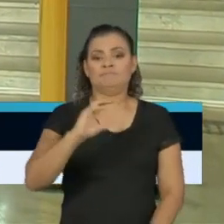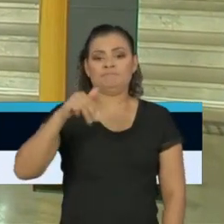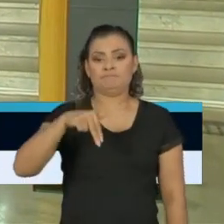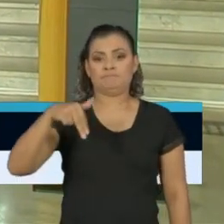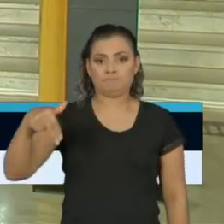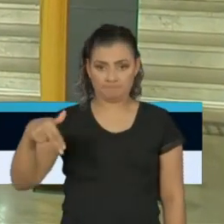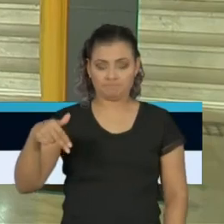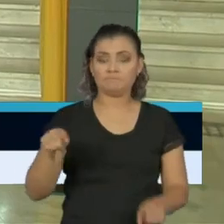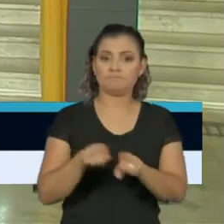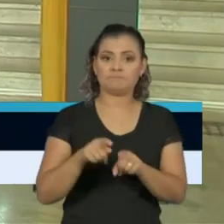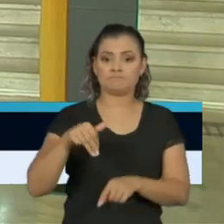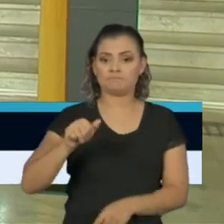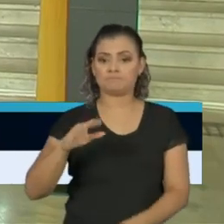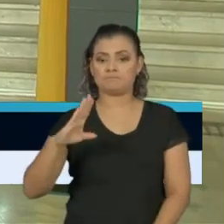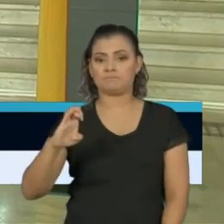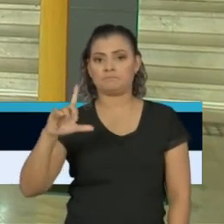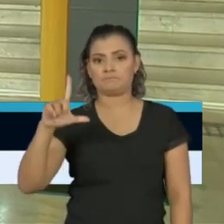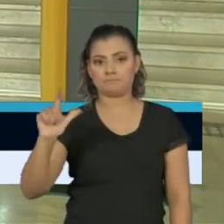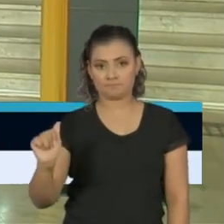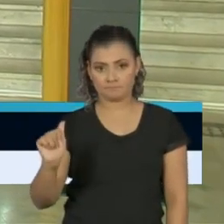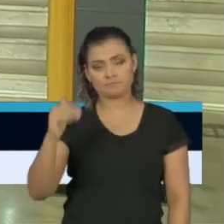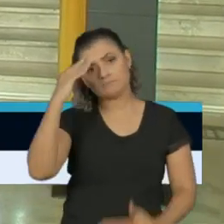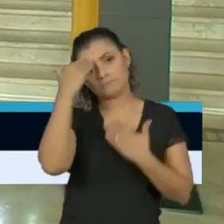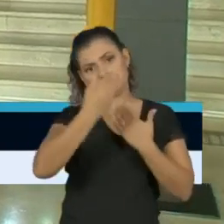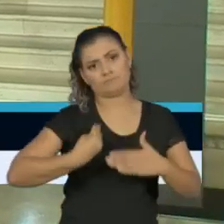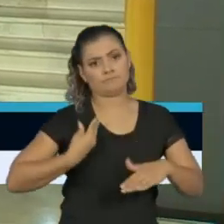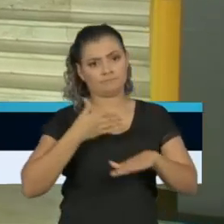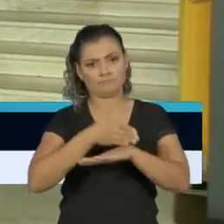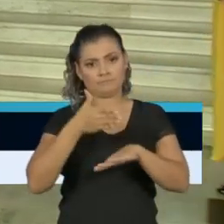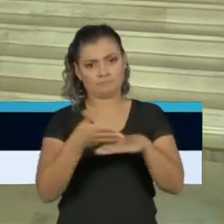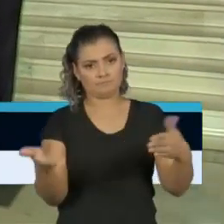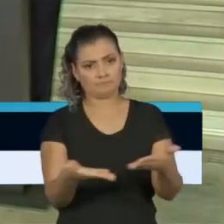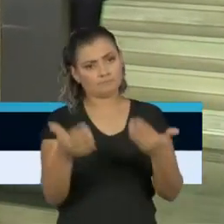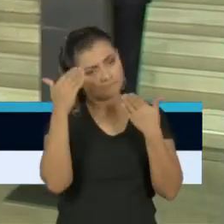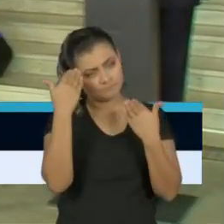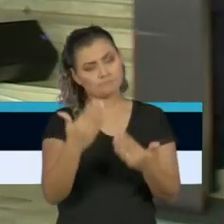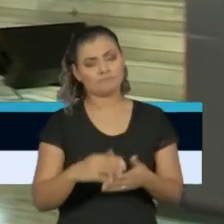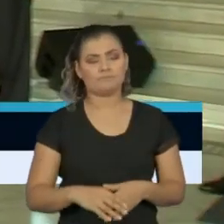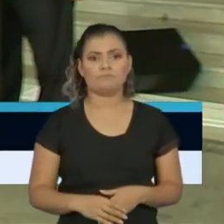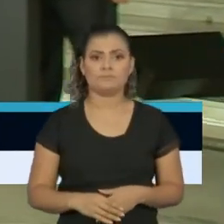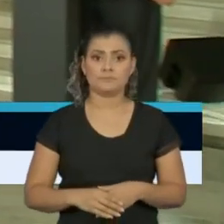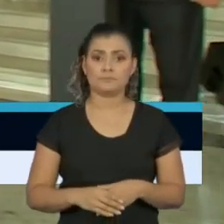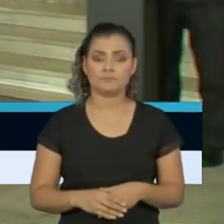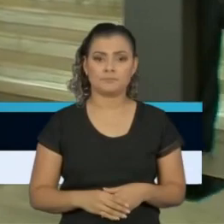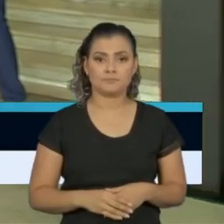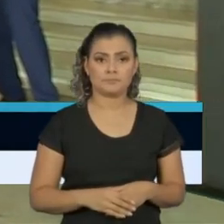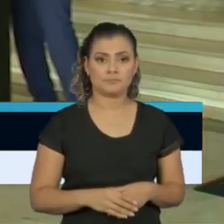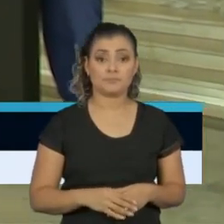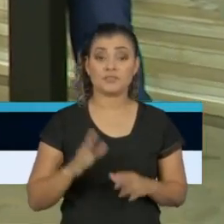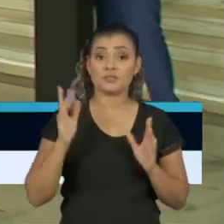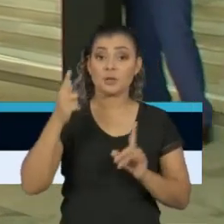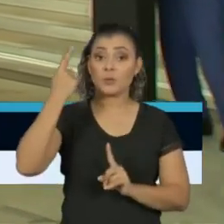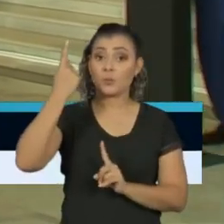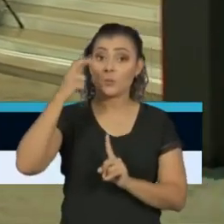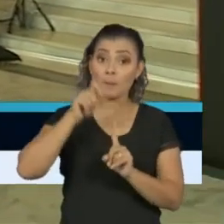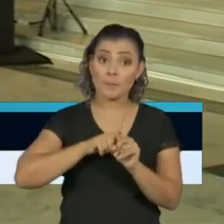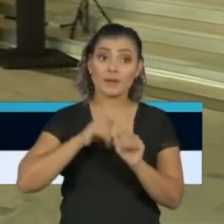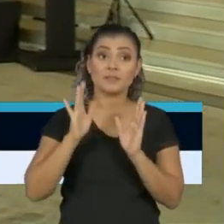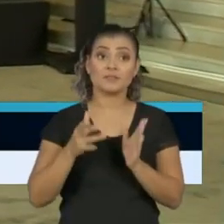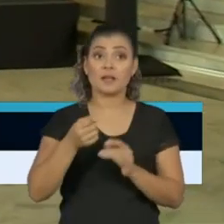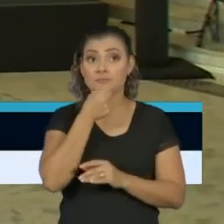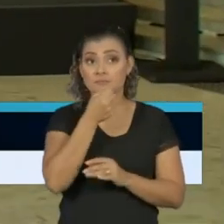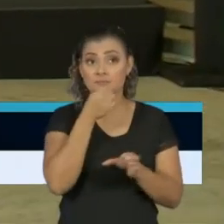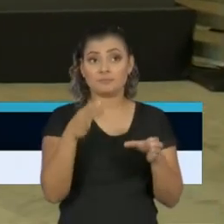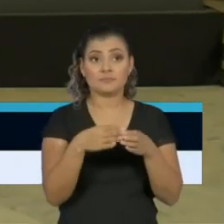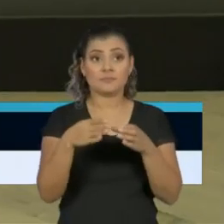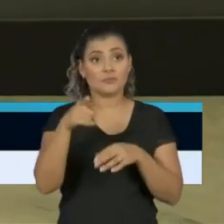CNN, a Marcela Raal. Mais uma vez, obrigado, Marcela. Daqui a pouco vamos estar comemorando um mês aqui de